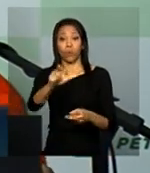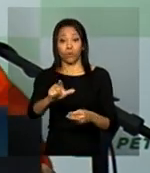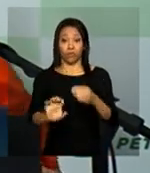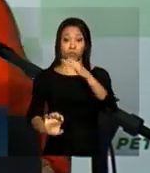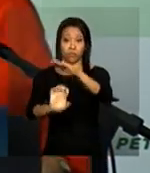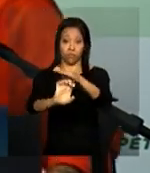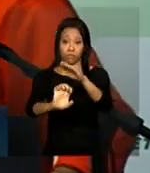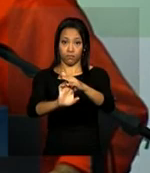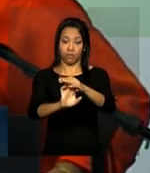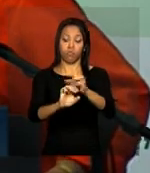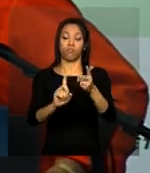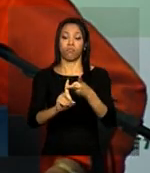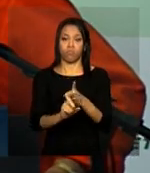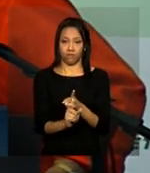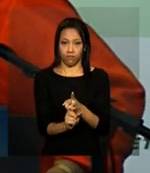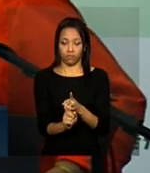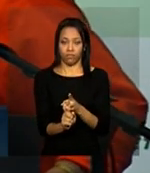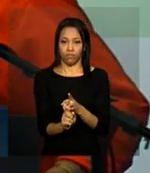também